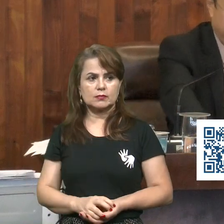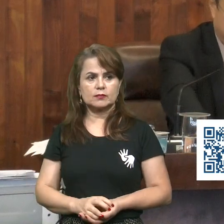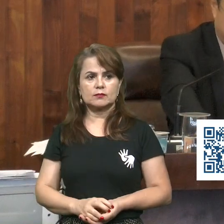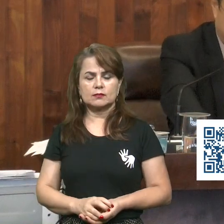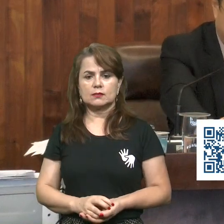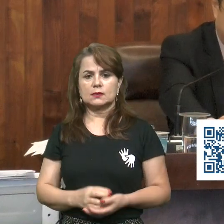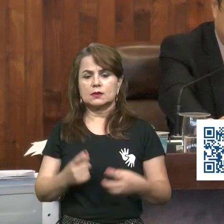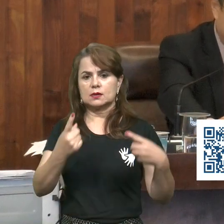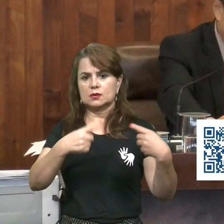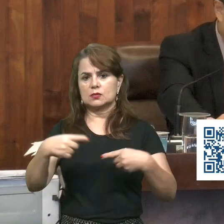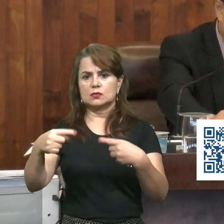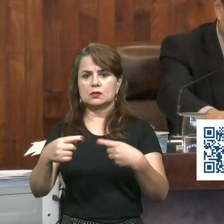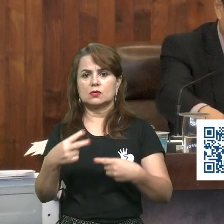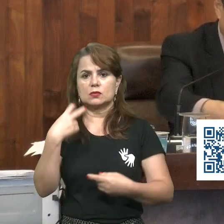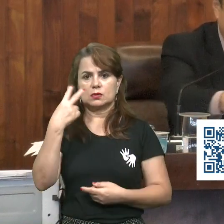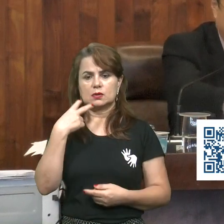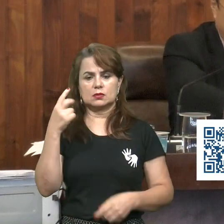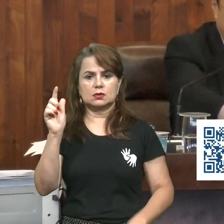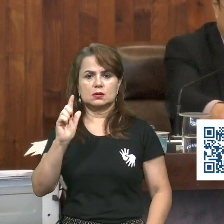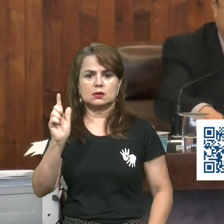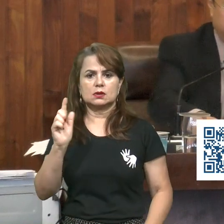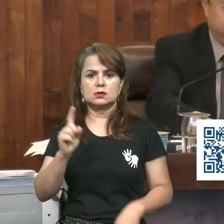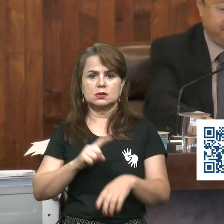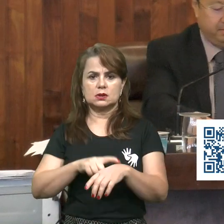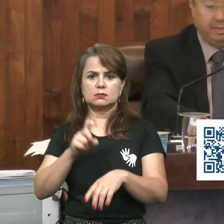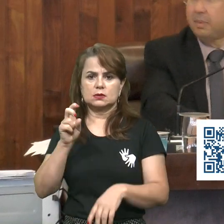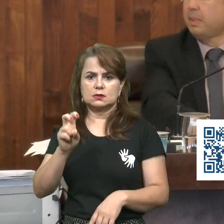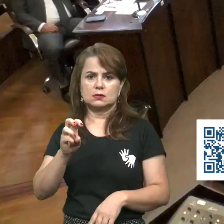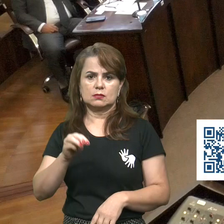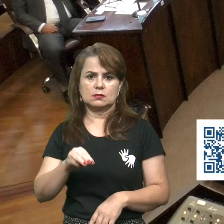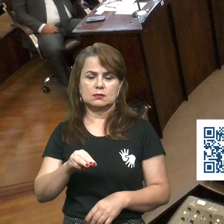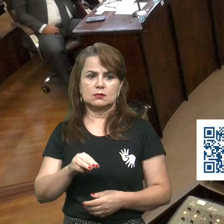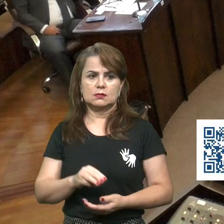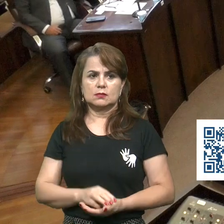Em discussão, requerimento escrito ao autor, vereador Galete, que na forma regimental dispõe de 5 minutos.